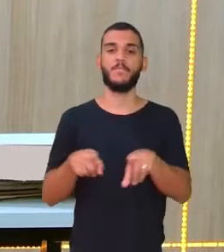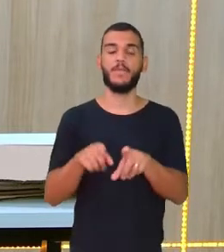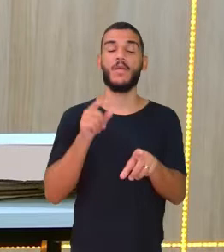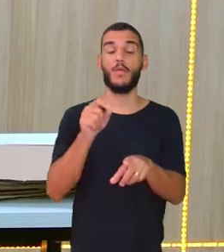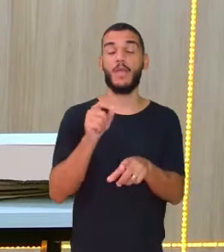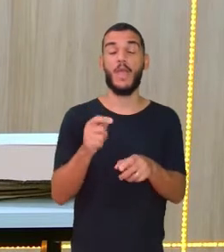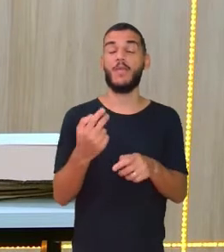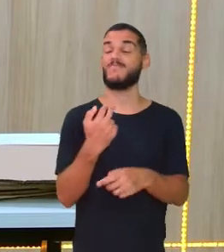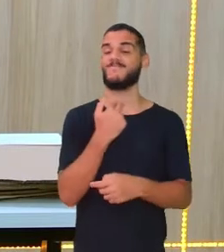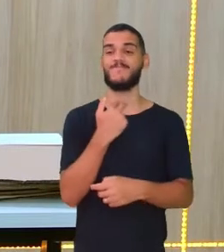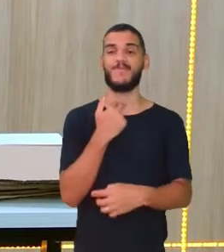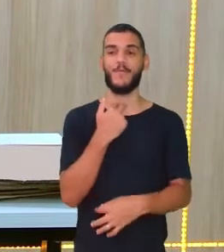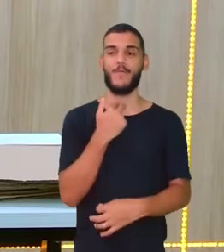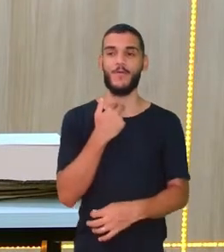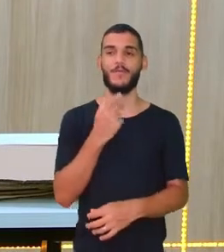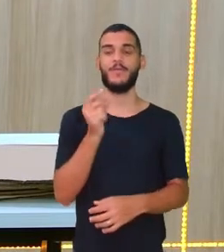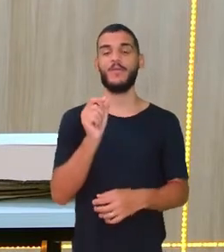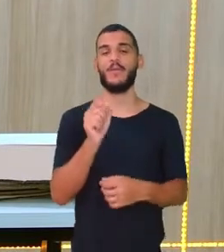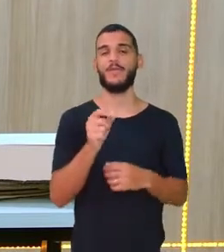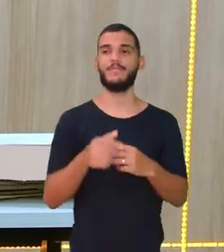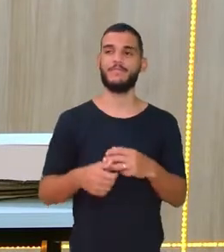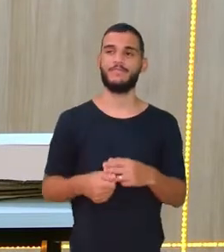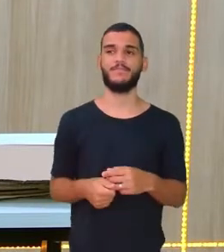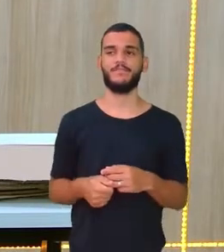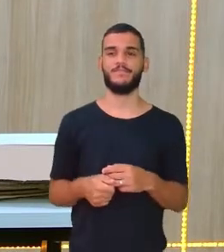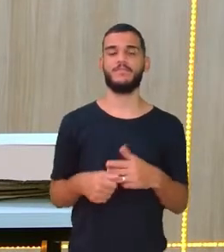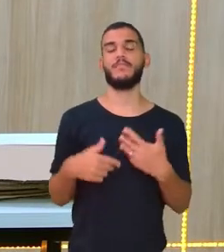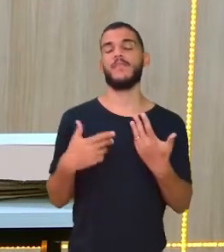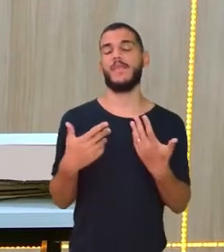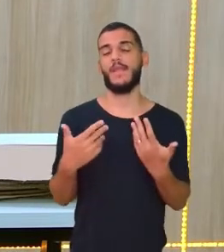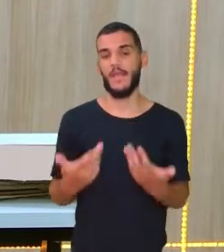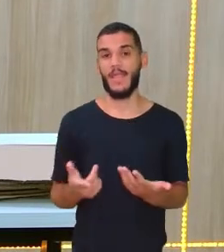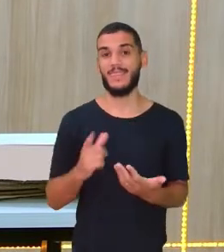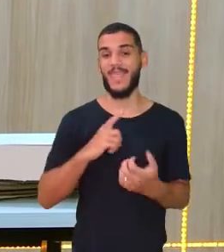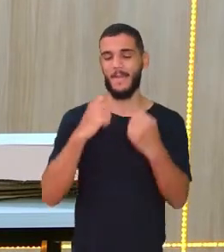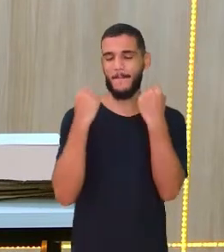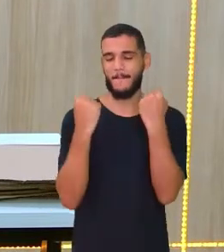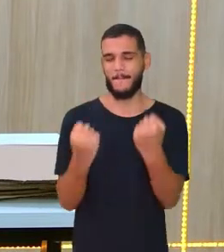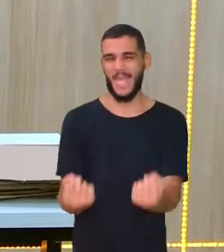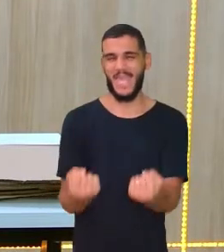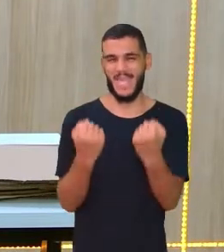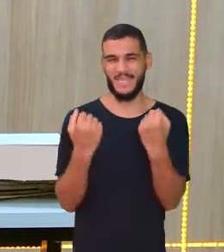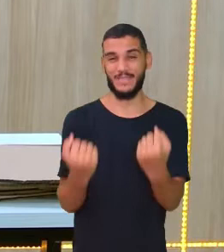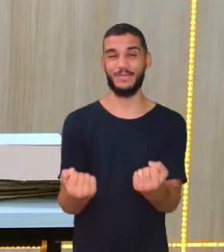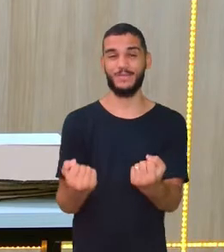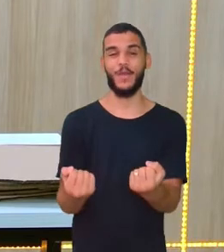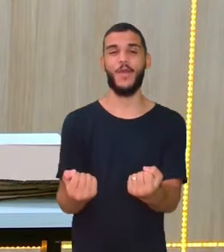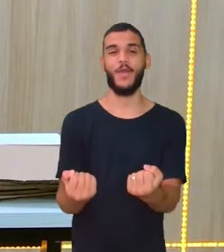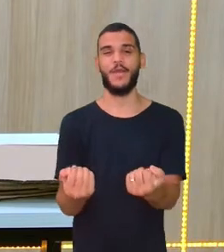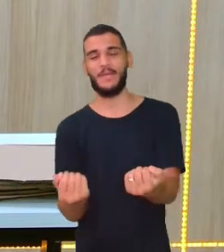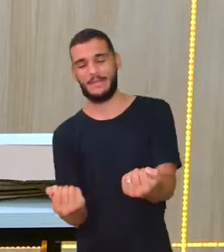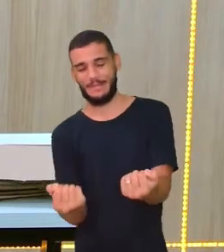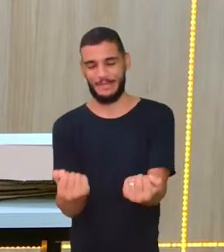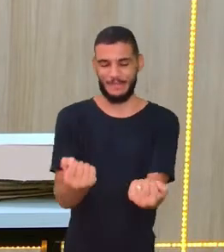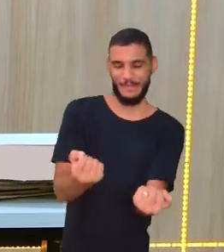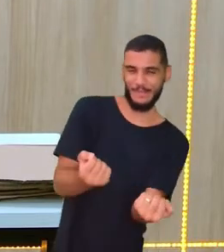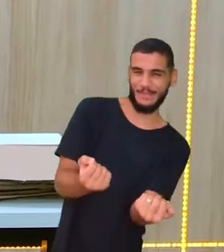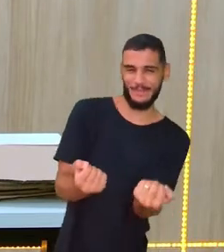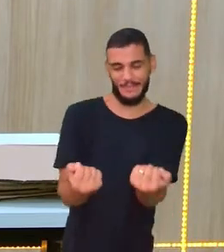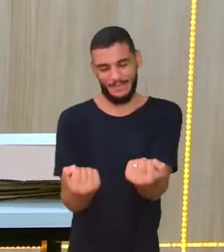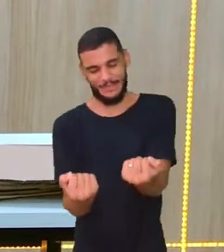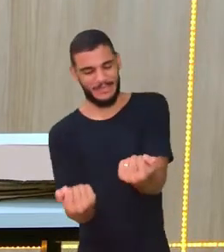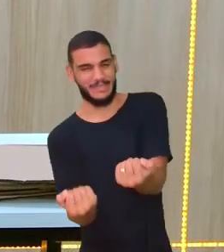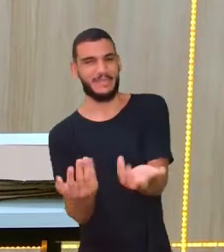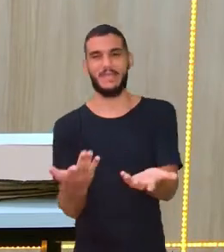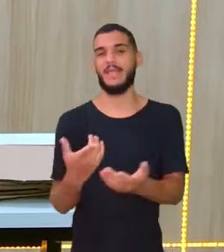a gente não pode fazer, que é a questão aí, não carregar cargas pesadas, né? Então, se tem que transportar, vai